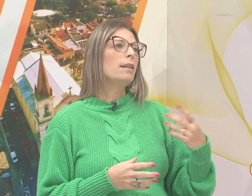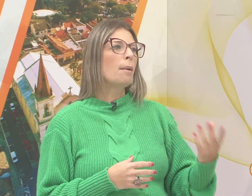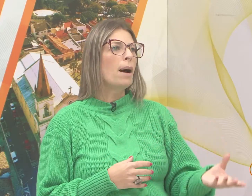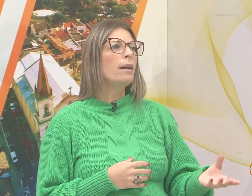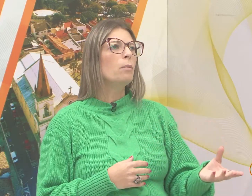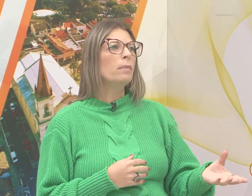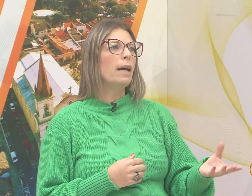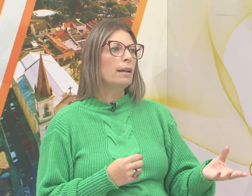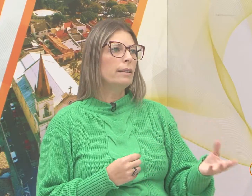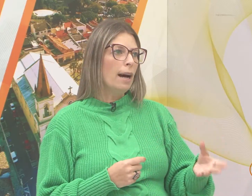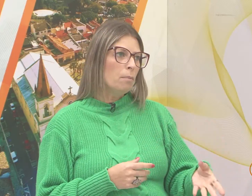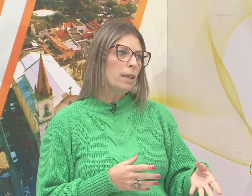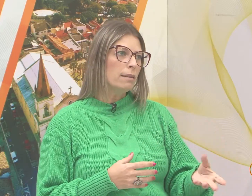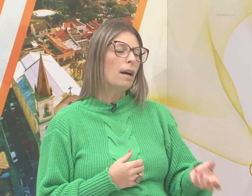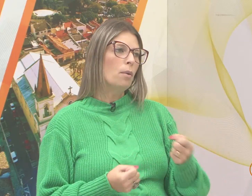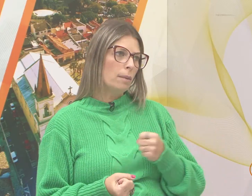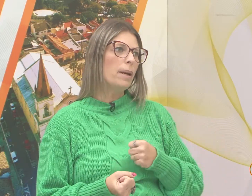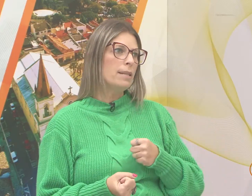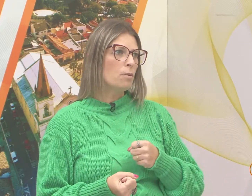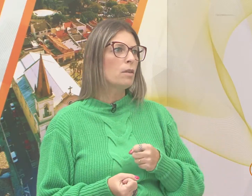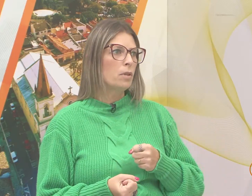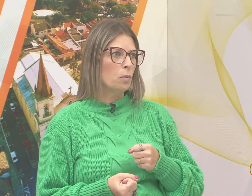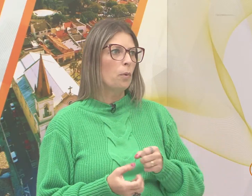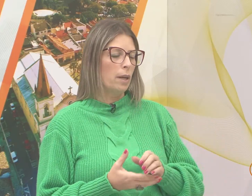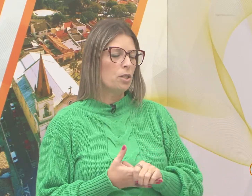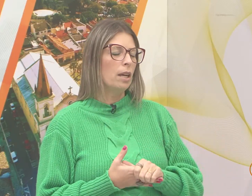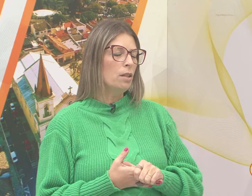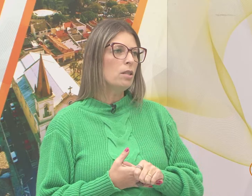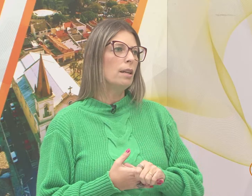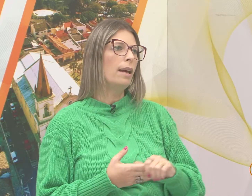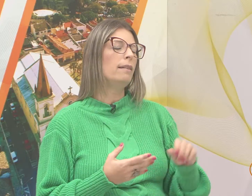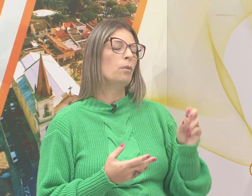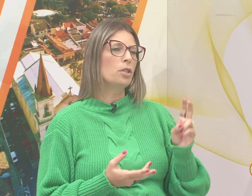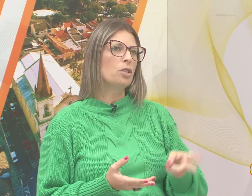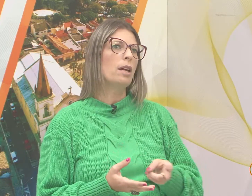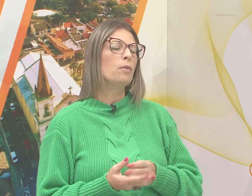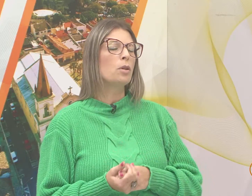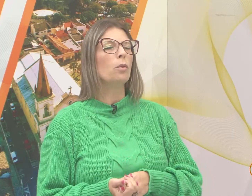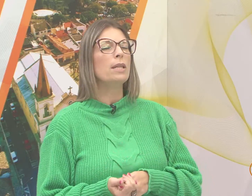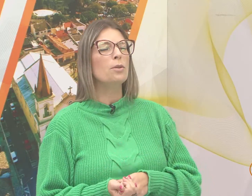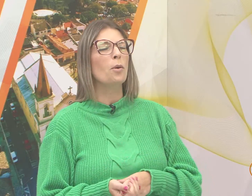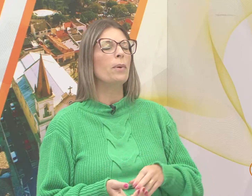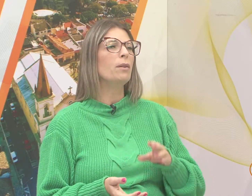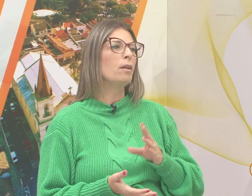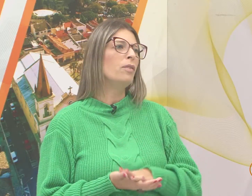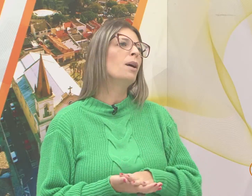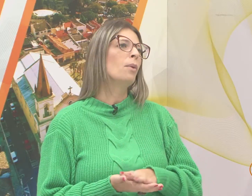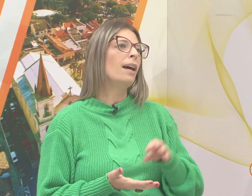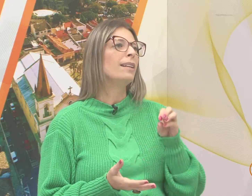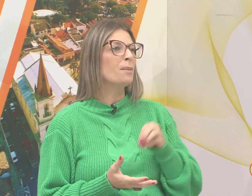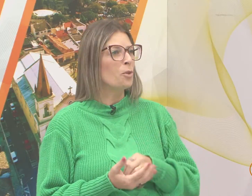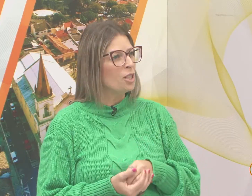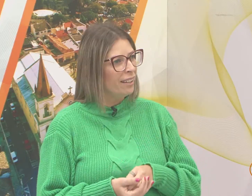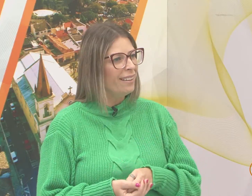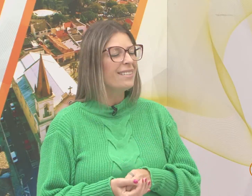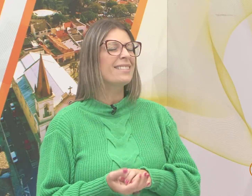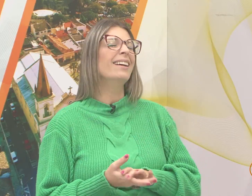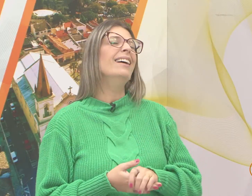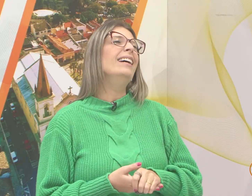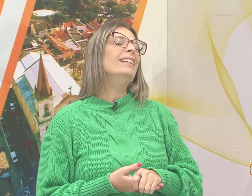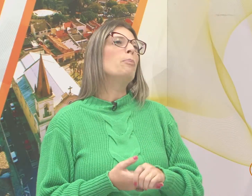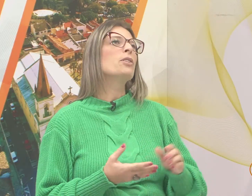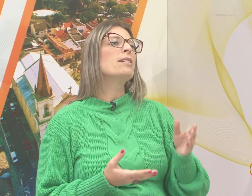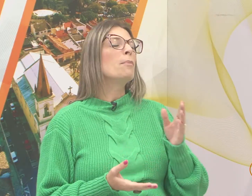funcionários que trabalham da ambiental, que prestam serviço com a gente, né? Então, a gente tem o seu Luiz e o seu Pedro que ficam lá nas